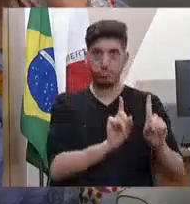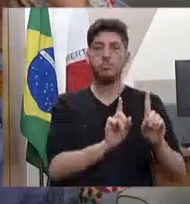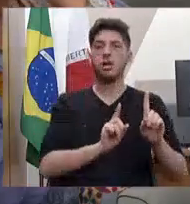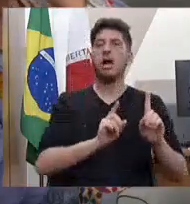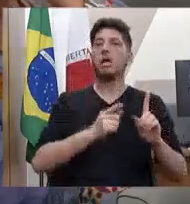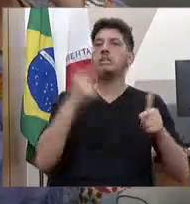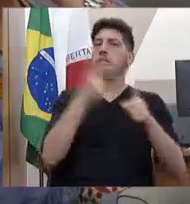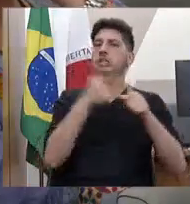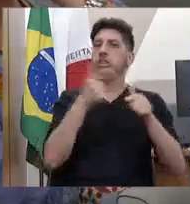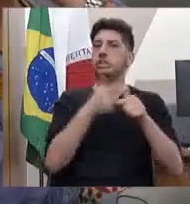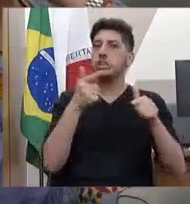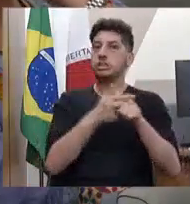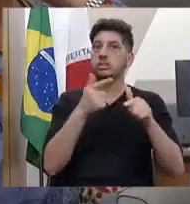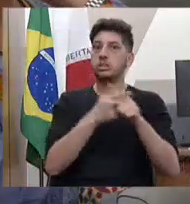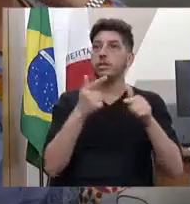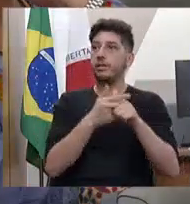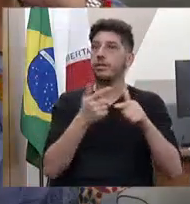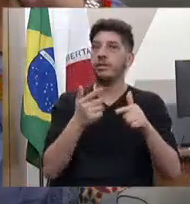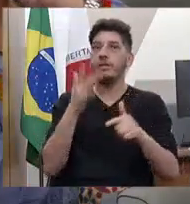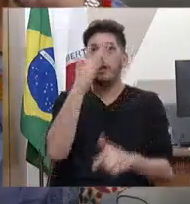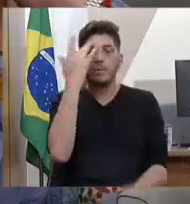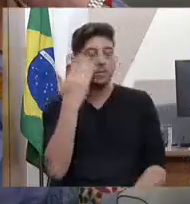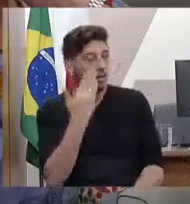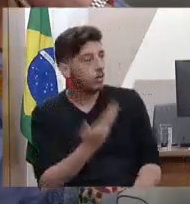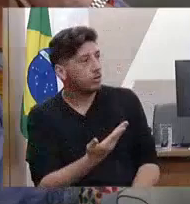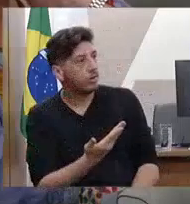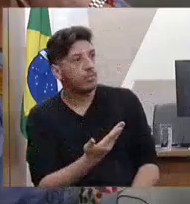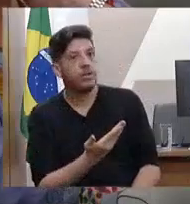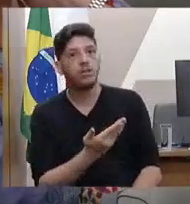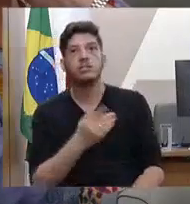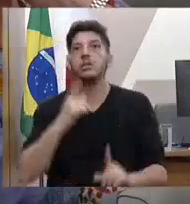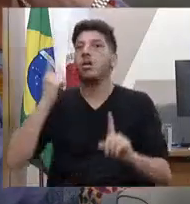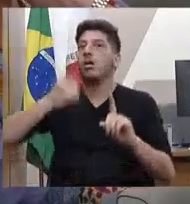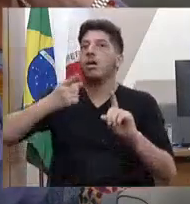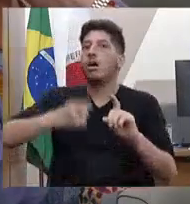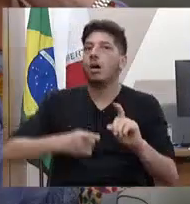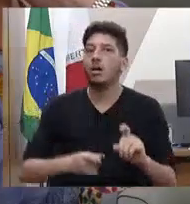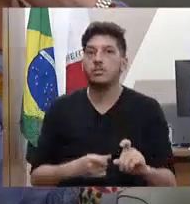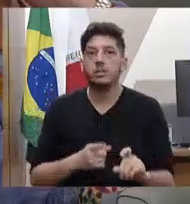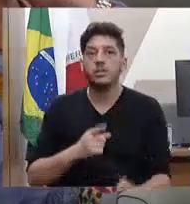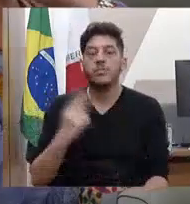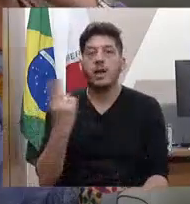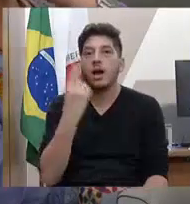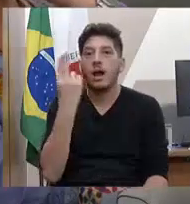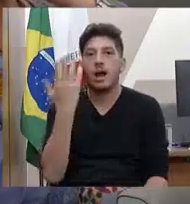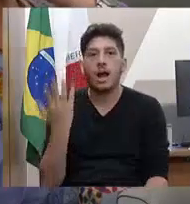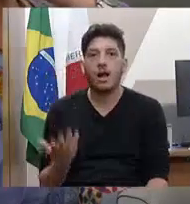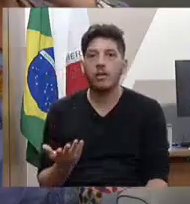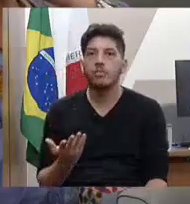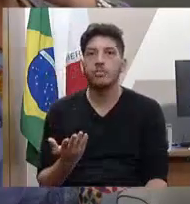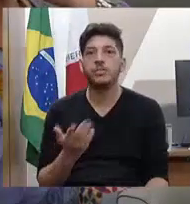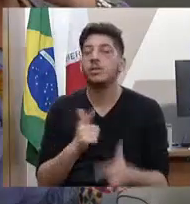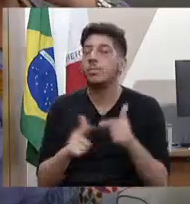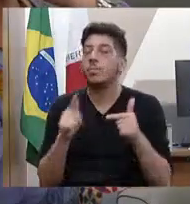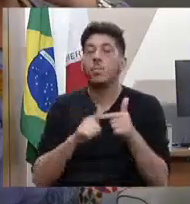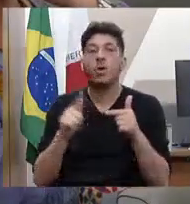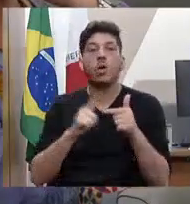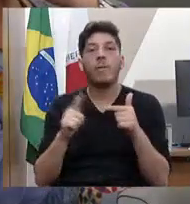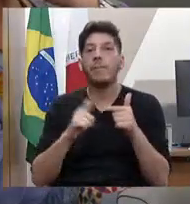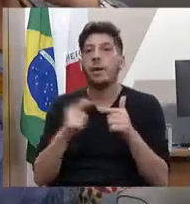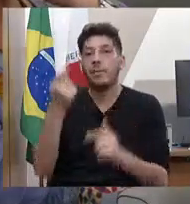frente do outro paciente isso é um assédio moral muito grande que tem trazido grandes complicações